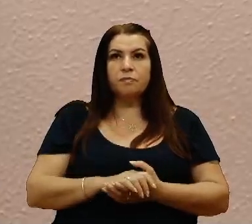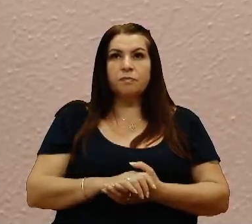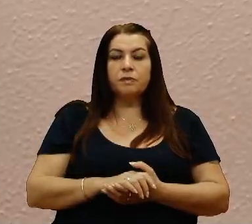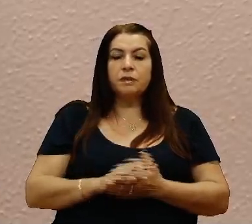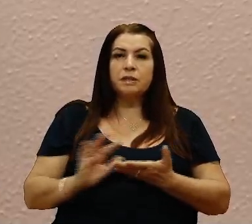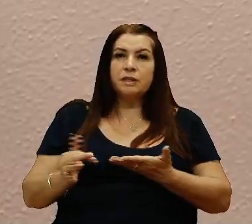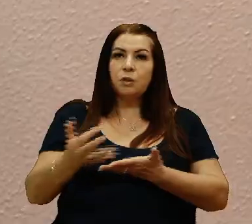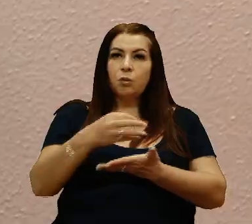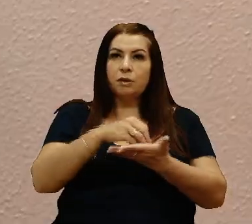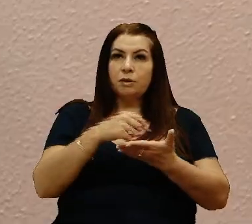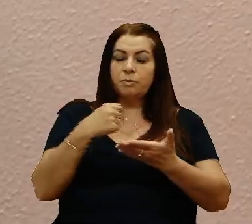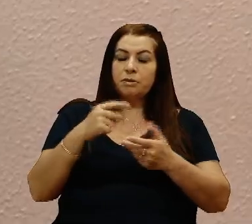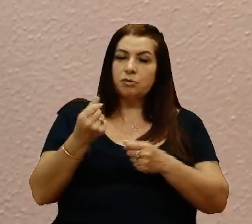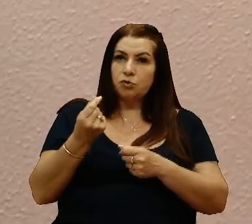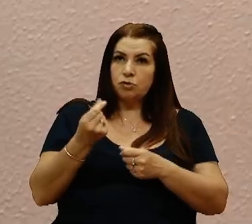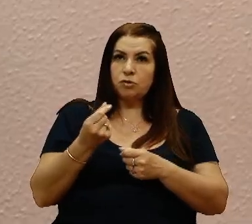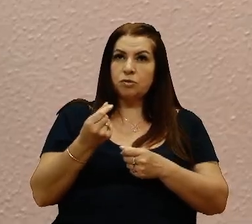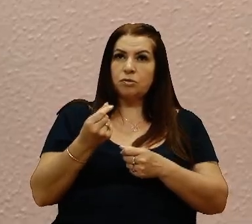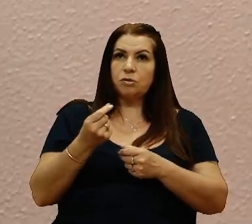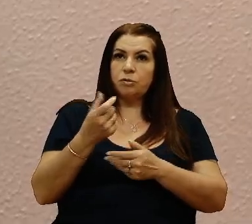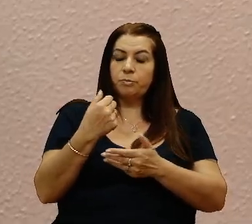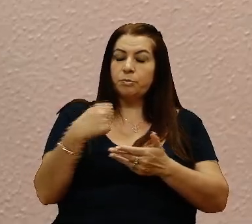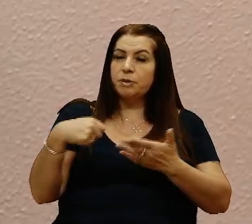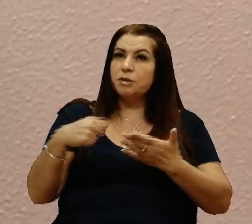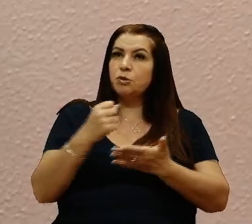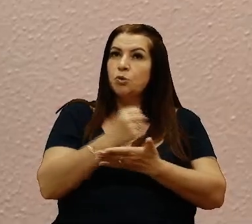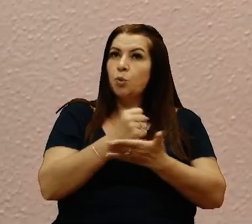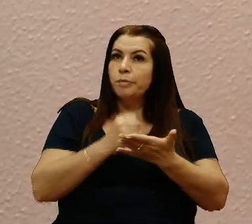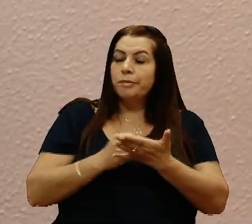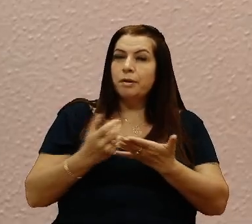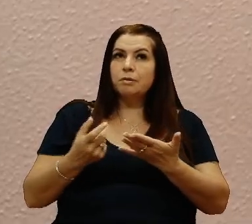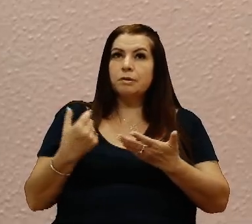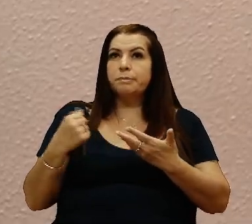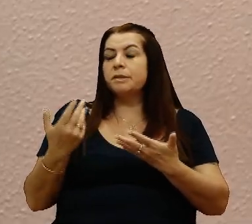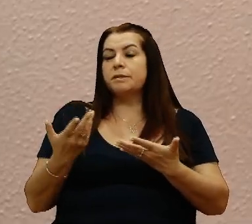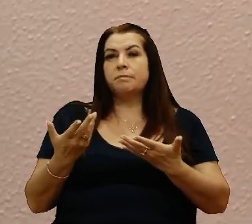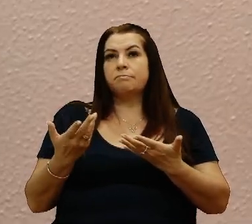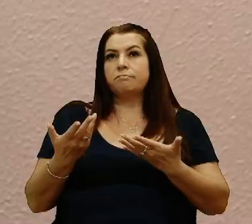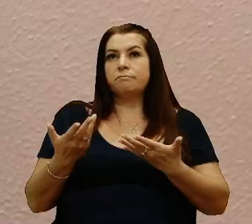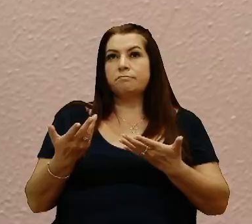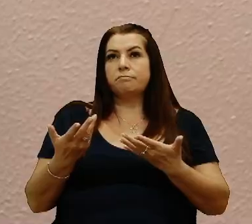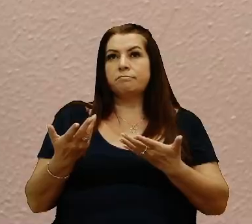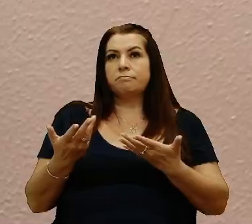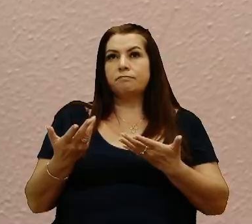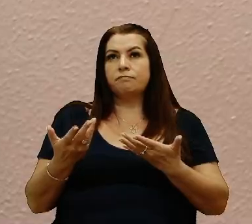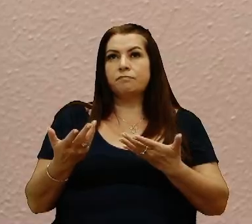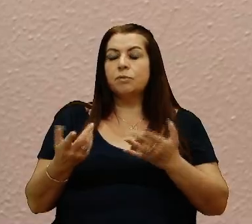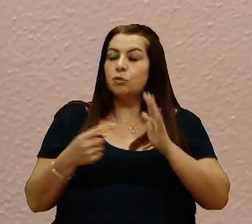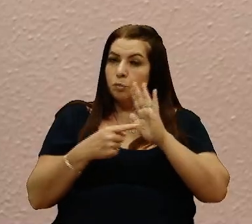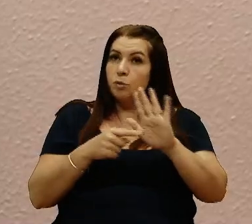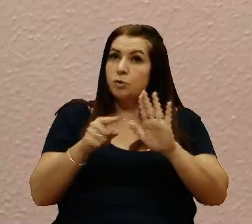de dinheiro, precisa de contratos, precisa... O senhor trouxe aqui, se não